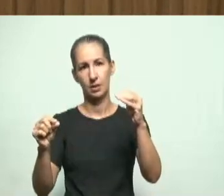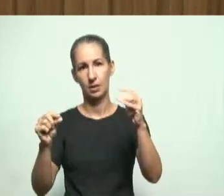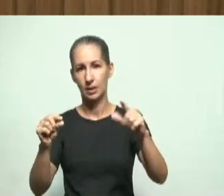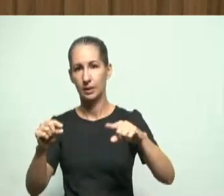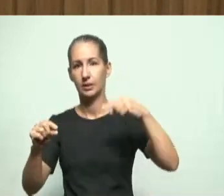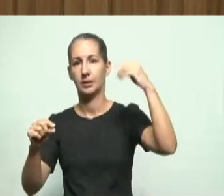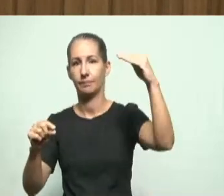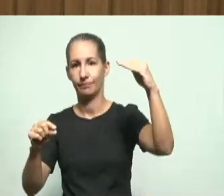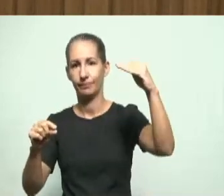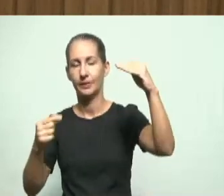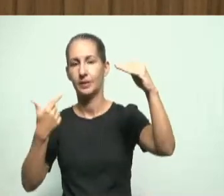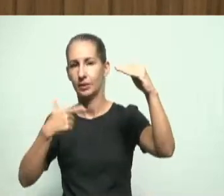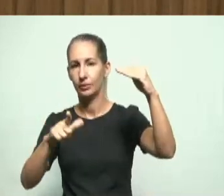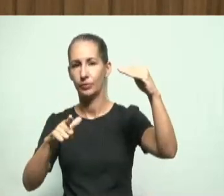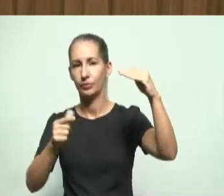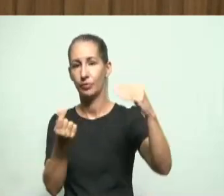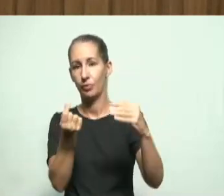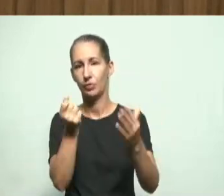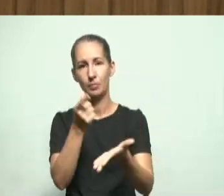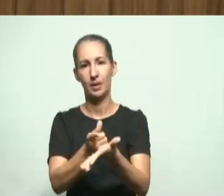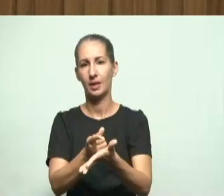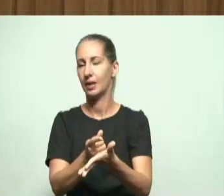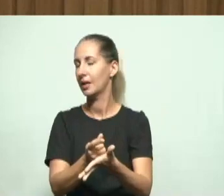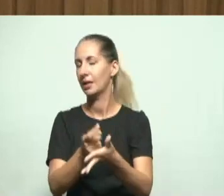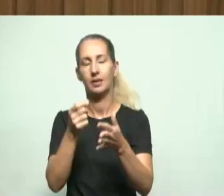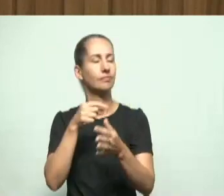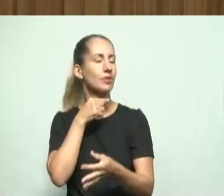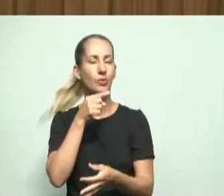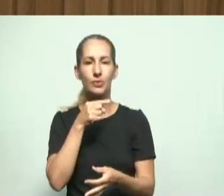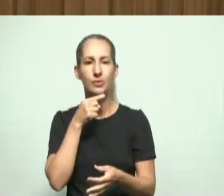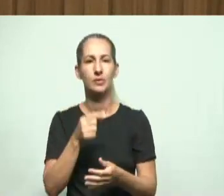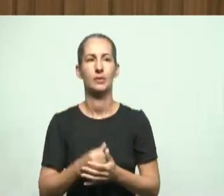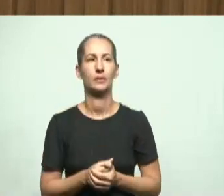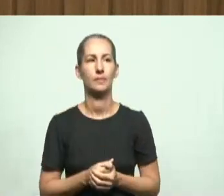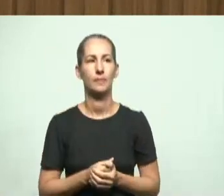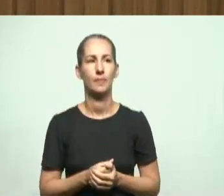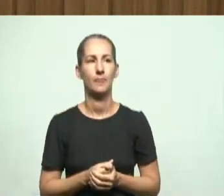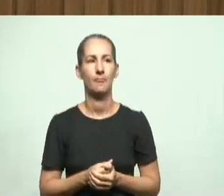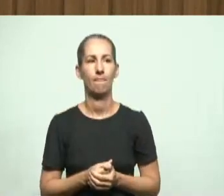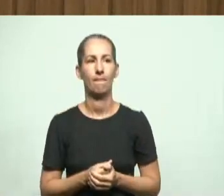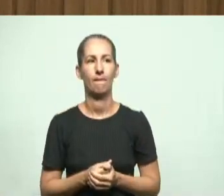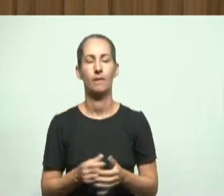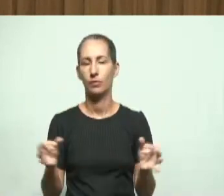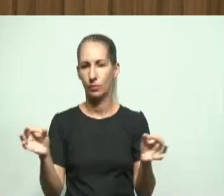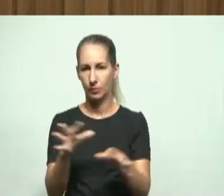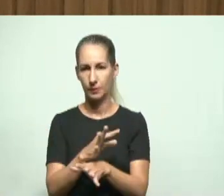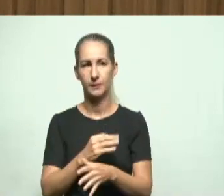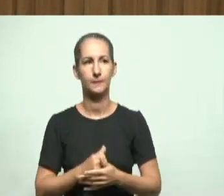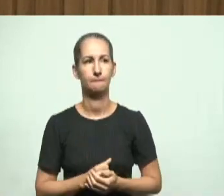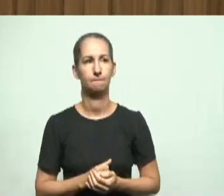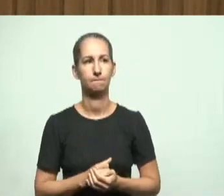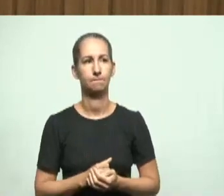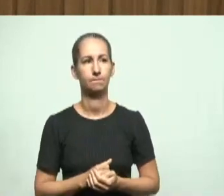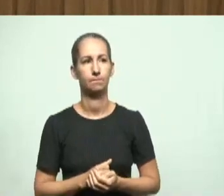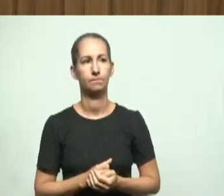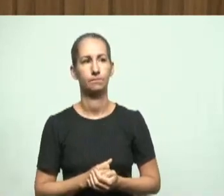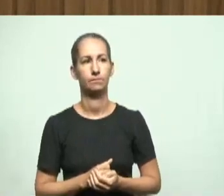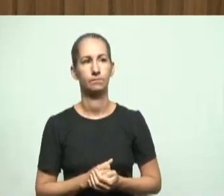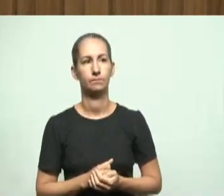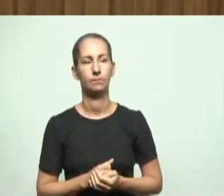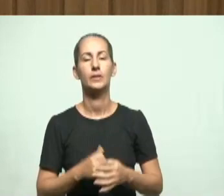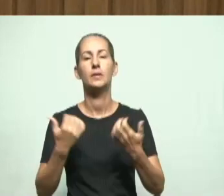de novo para cobrir os custos. Não vai dar certo. Então, e aqui para concluir, senhor presidente,